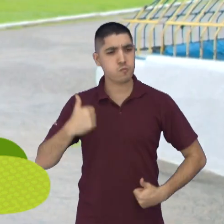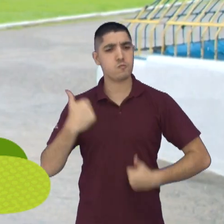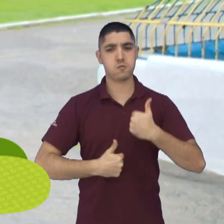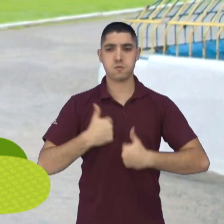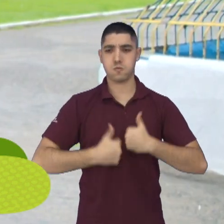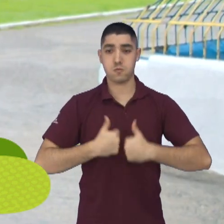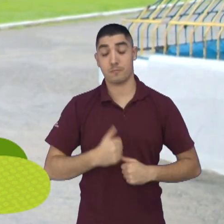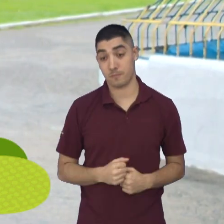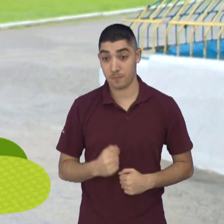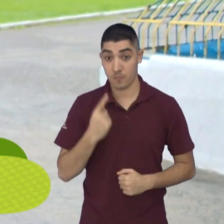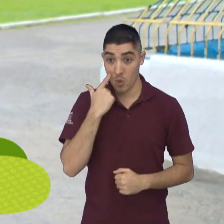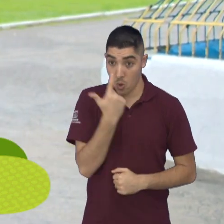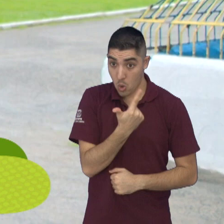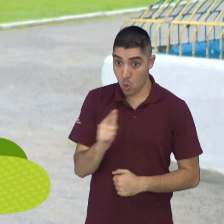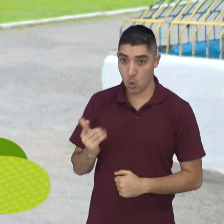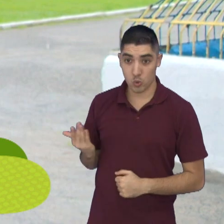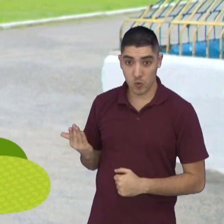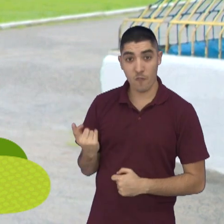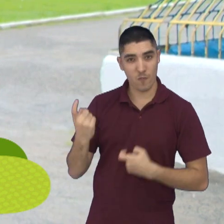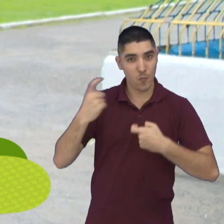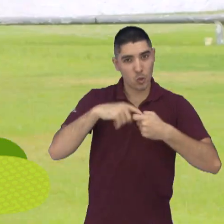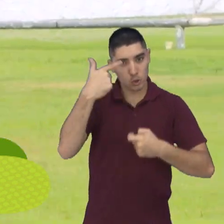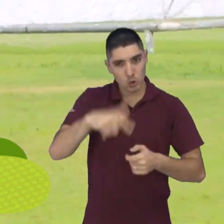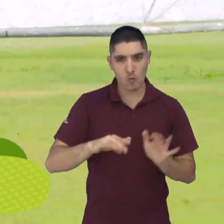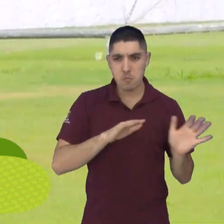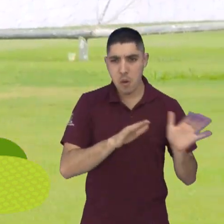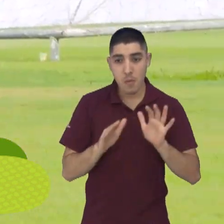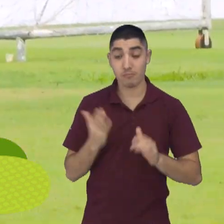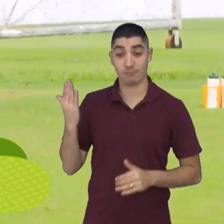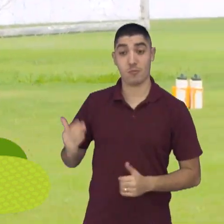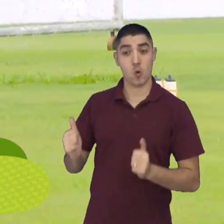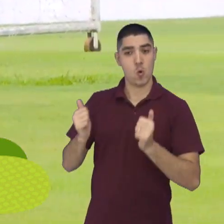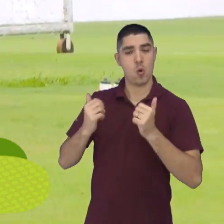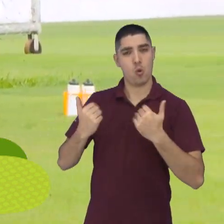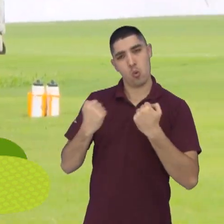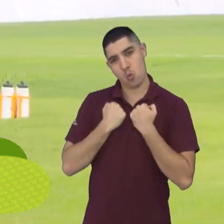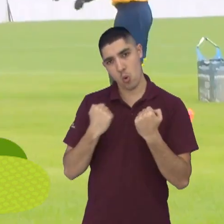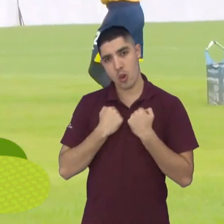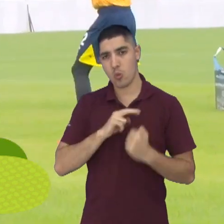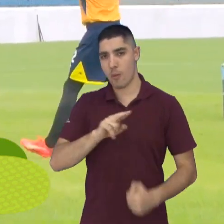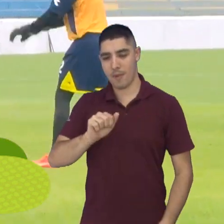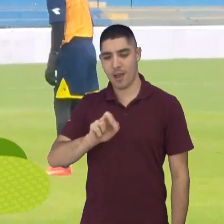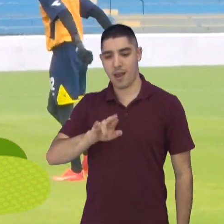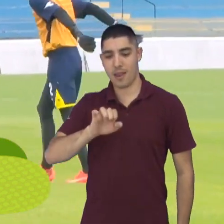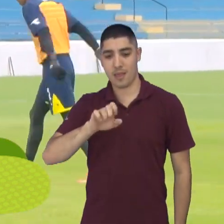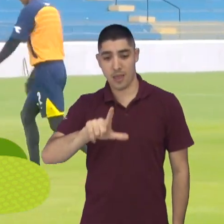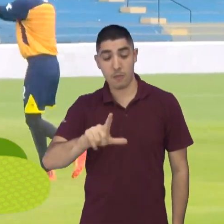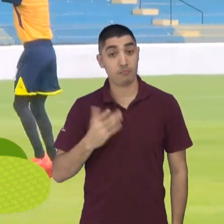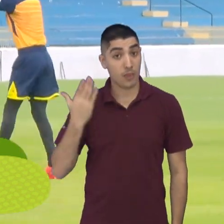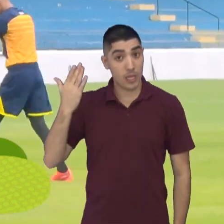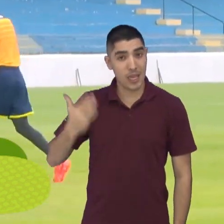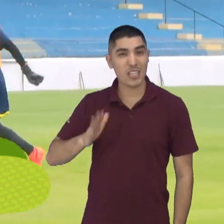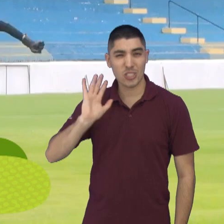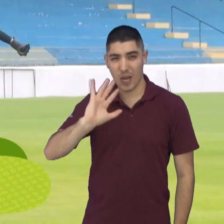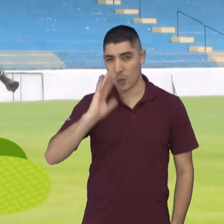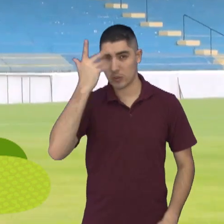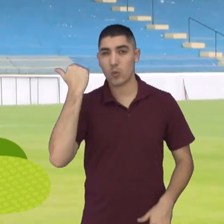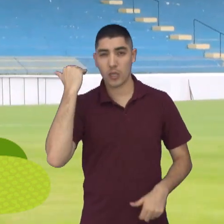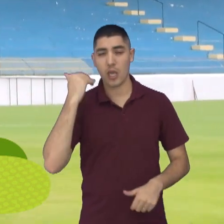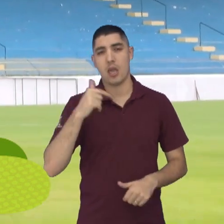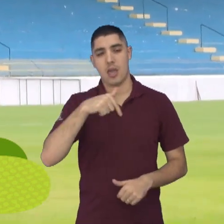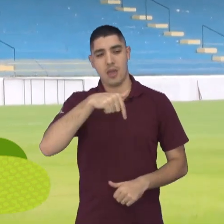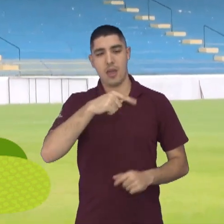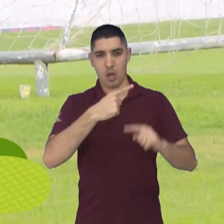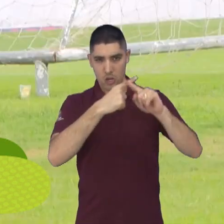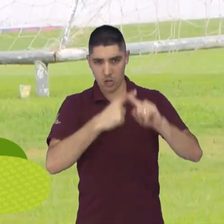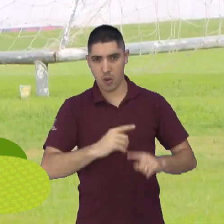que voltou a ter sequência foi o goleiro Ariel. Titular na campanha da Série A3, ele teve uma lesão na 7ª rodada da